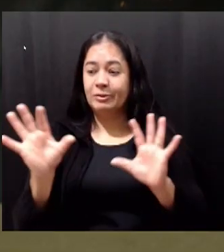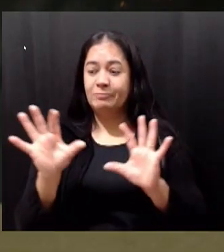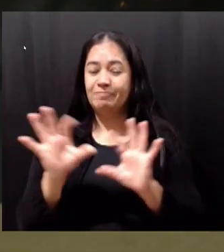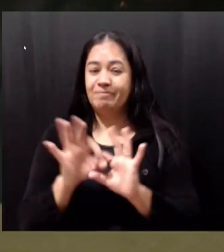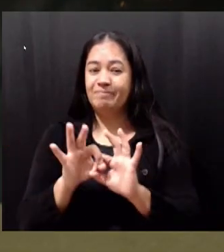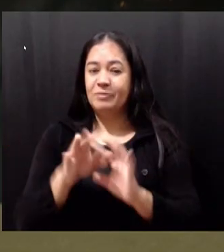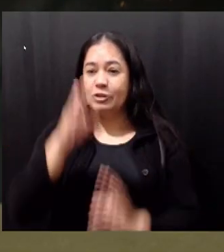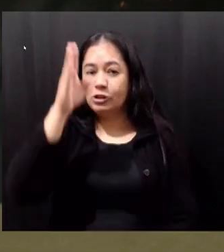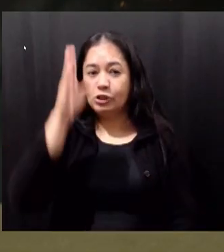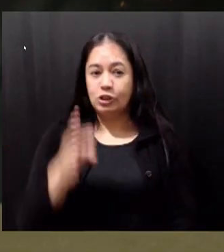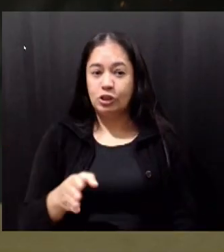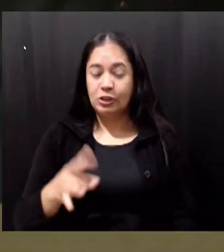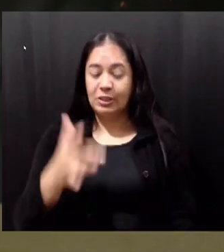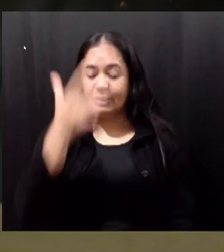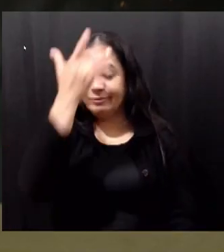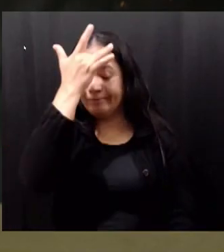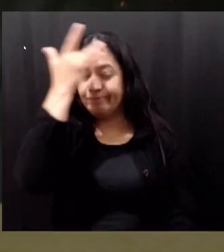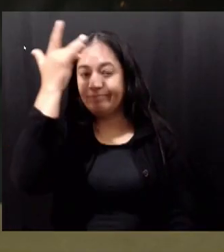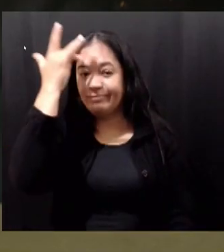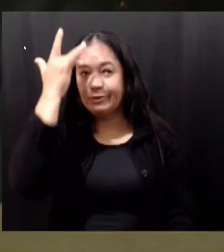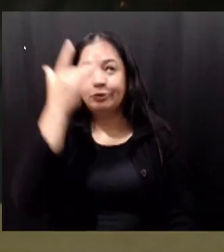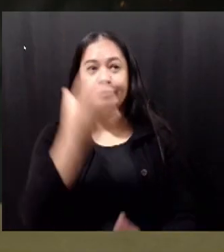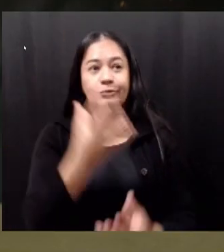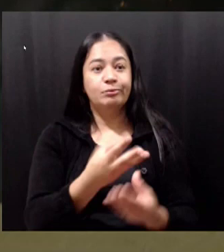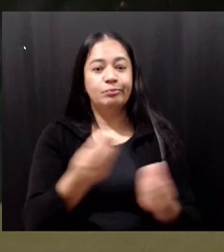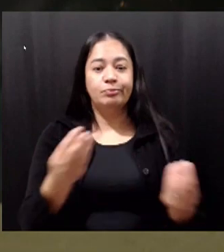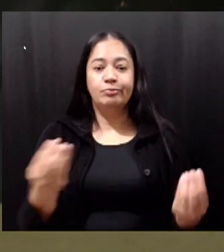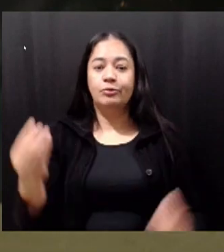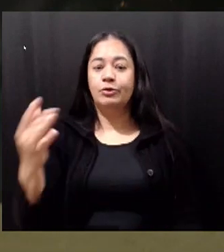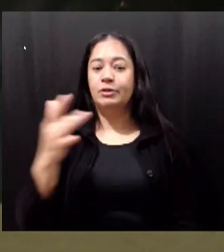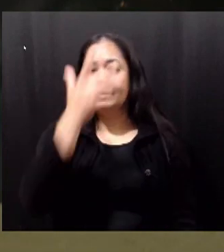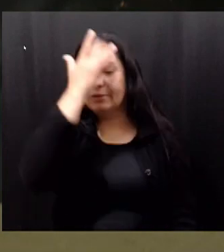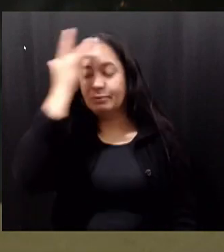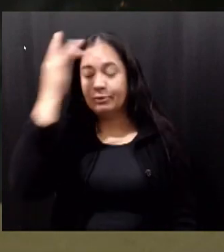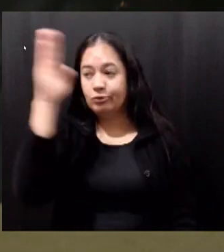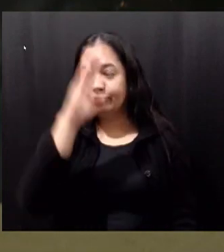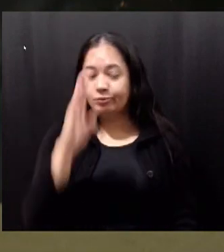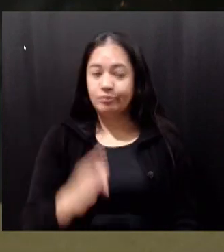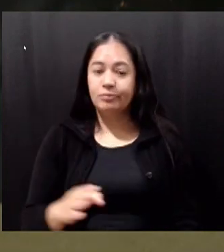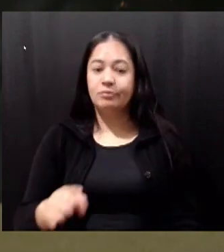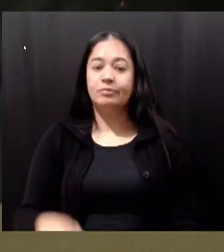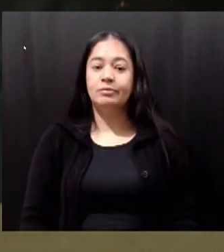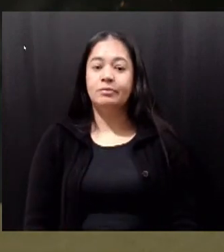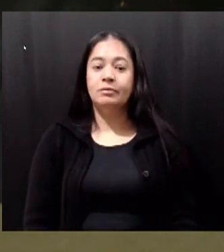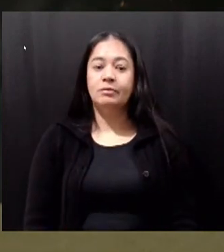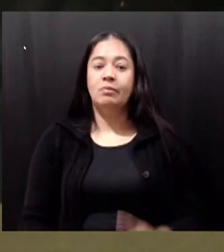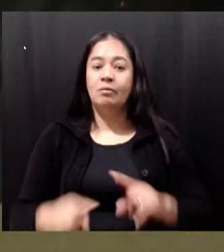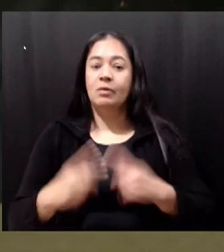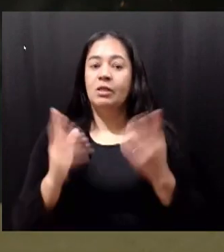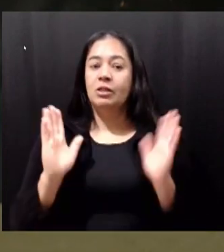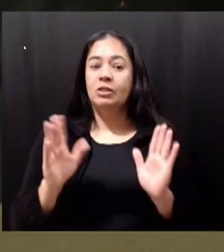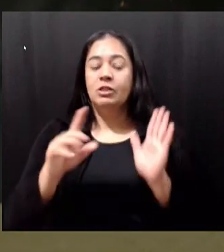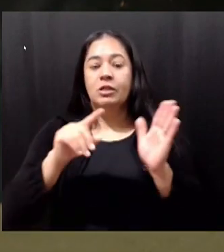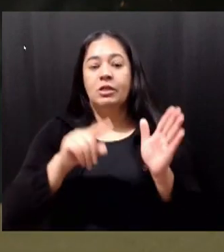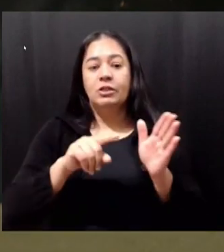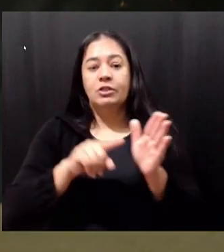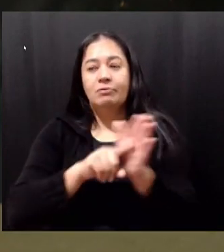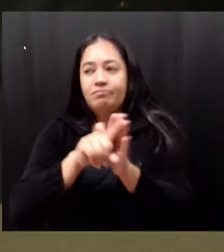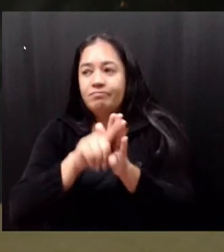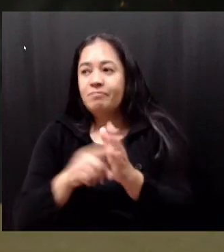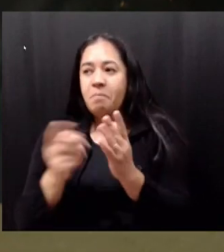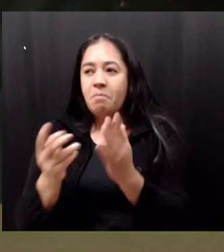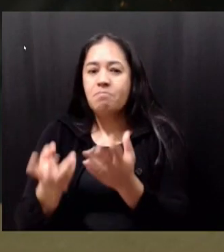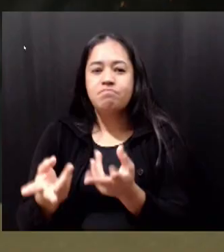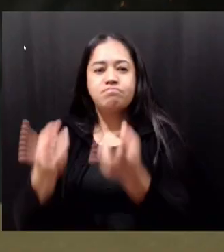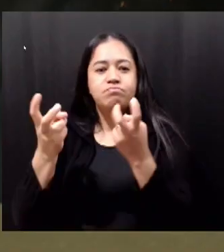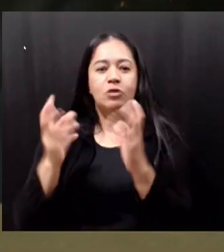saúde mental de milhões de brasileiros. Foi falado isso aqui, mas foi constatado em uma pesquisa,